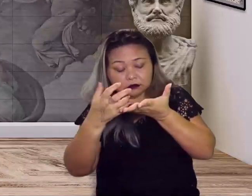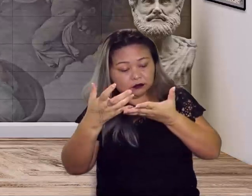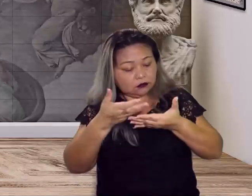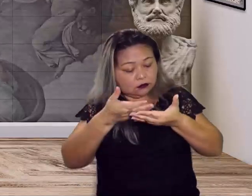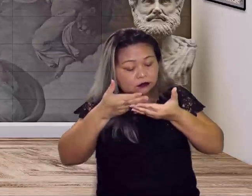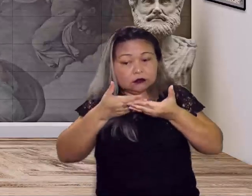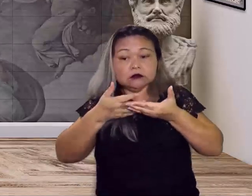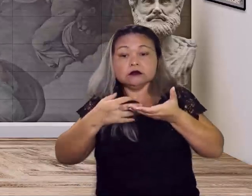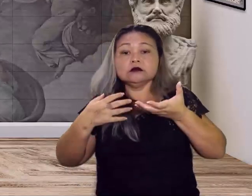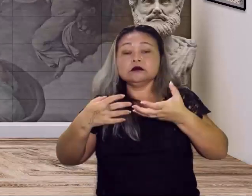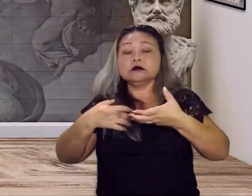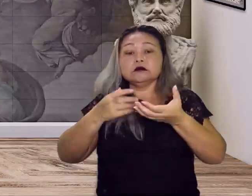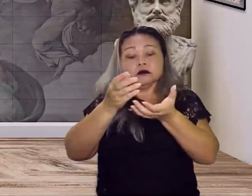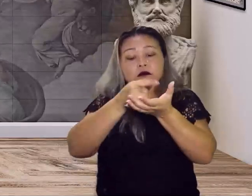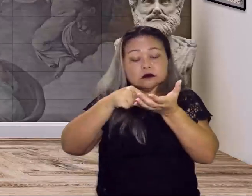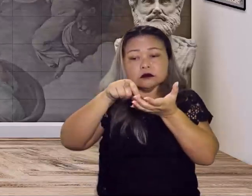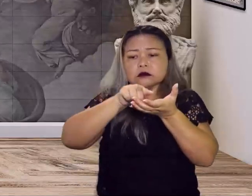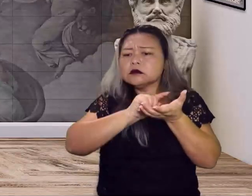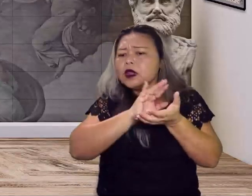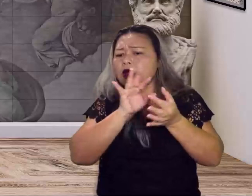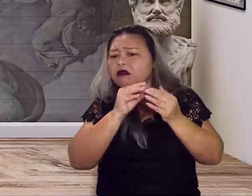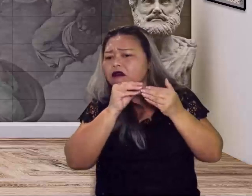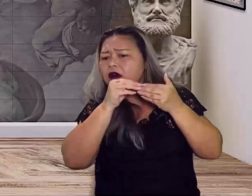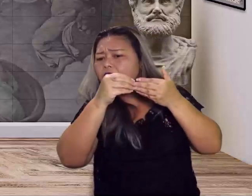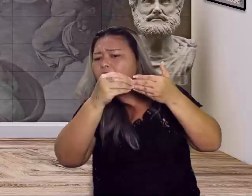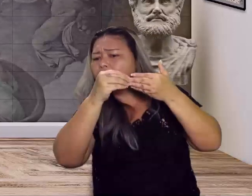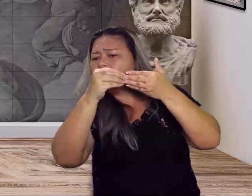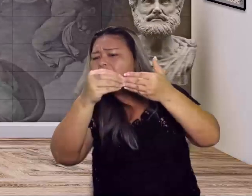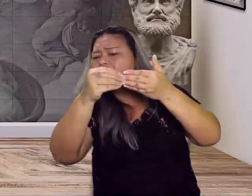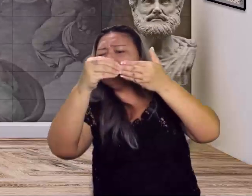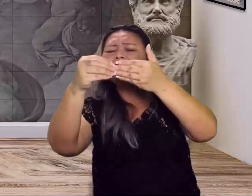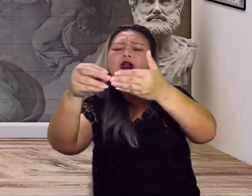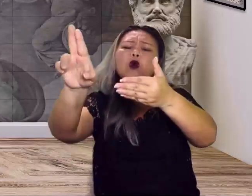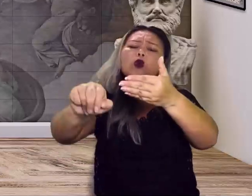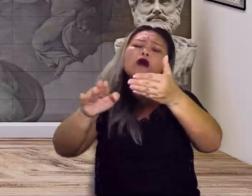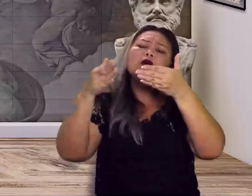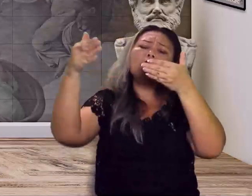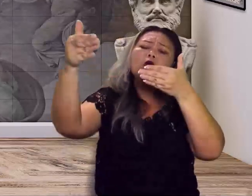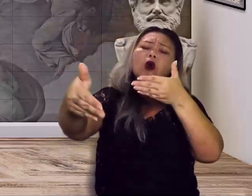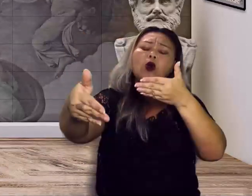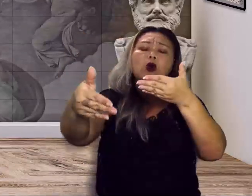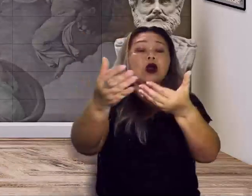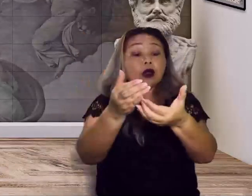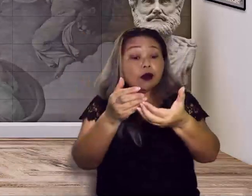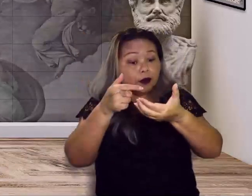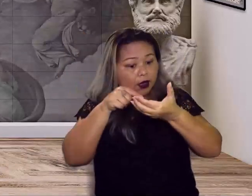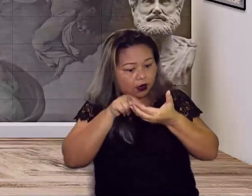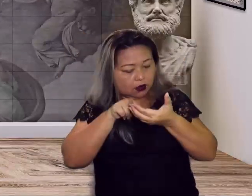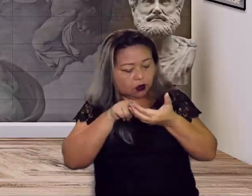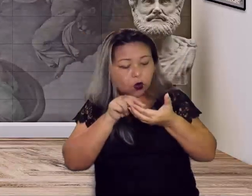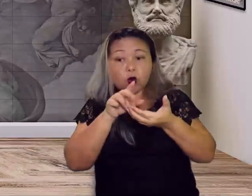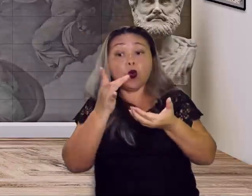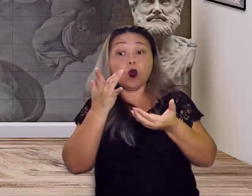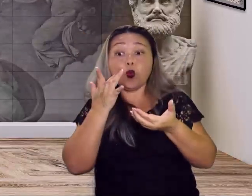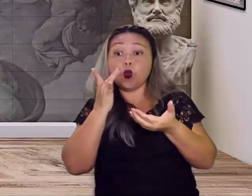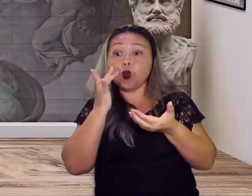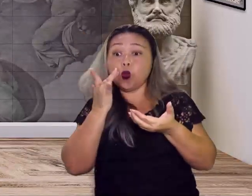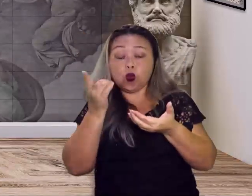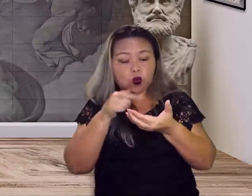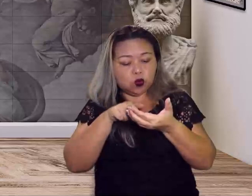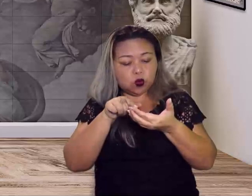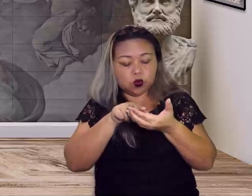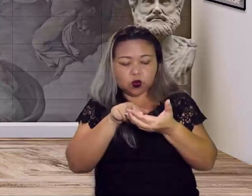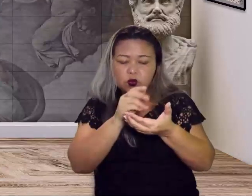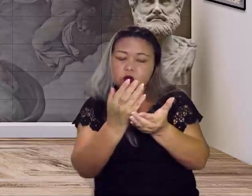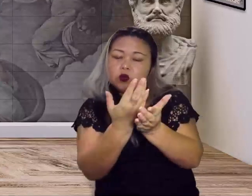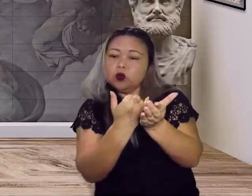pessoa, que a moeda percorria aquela cidade que ele nunca foi lá. Mas quando a pessoa pegava a moeda de ouro, né, com o